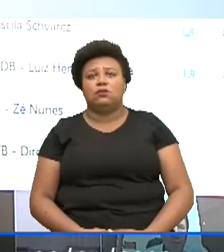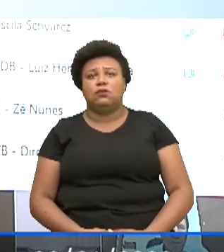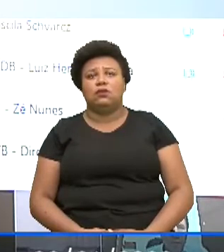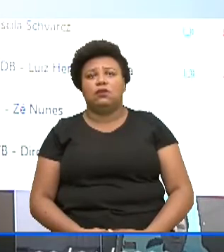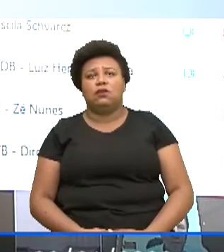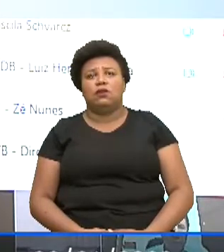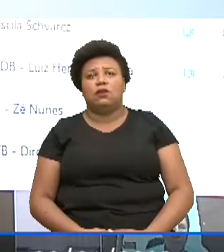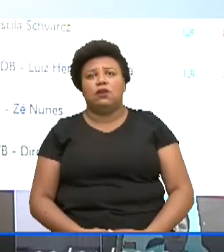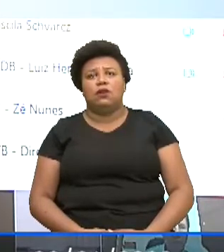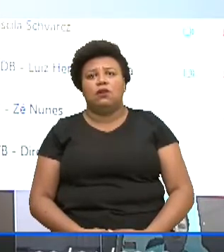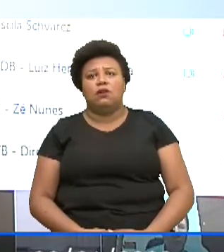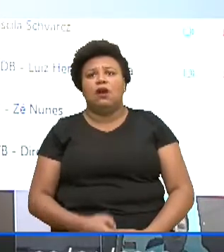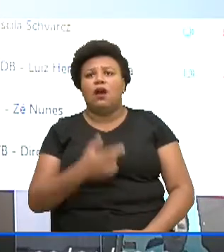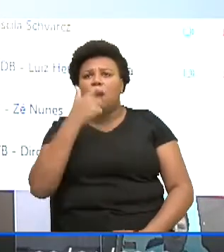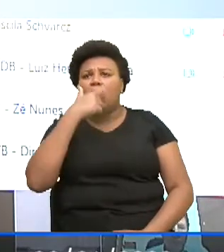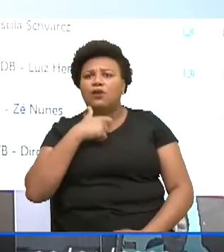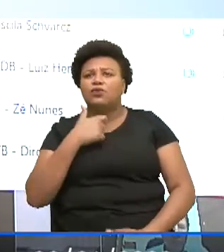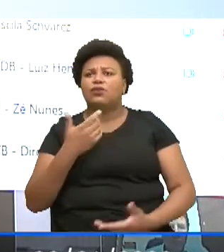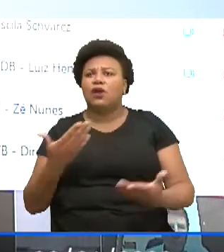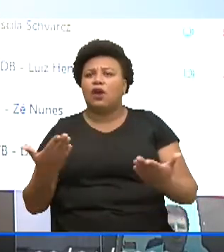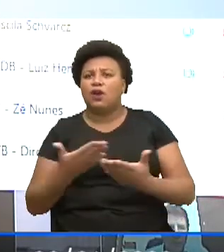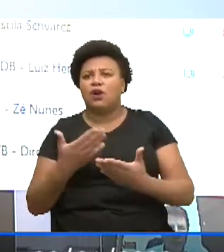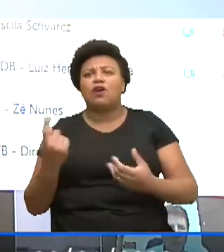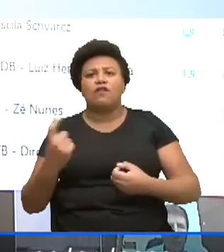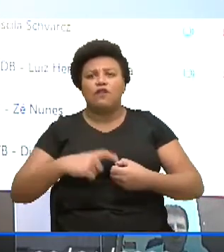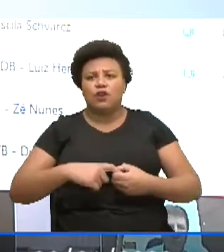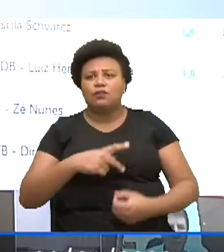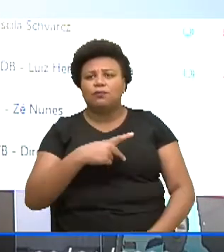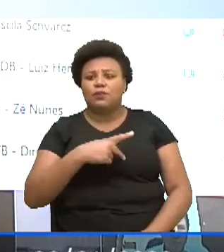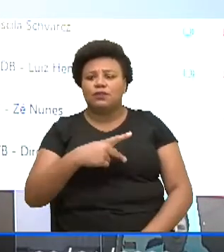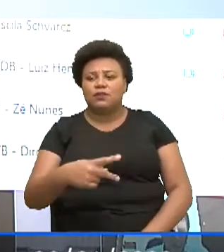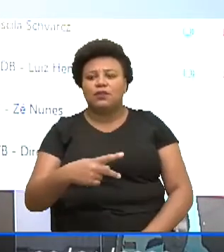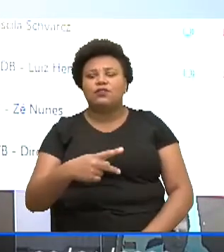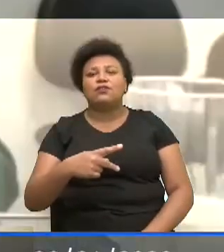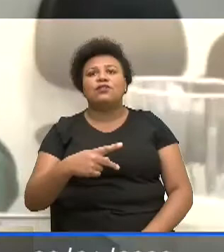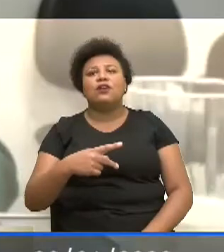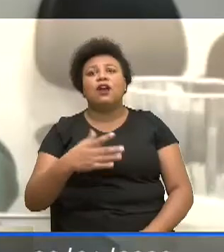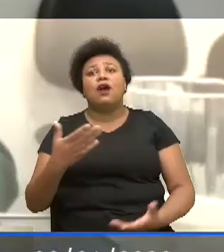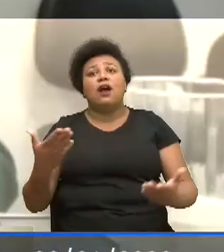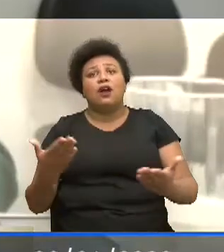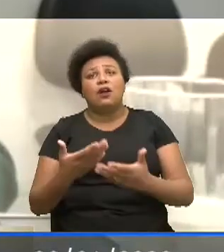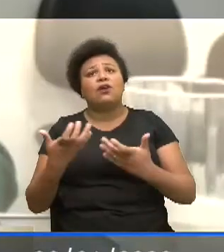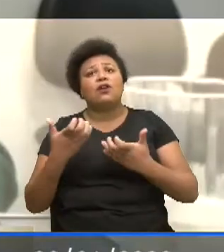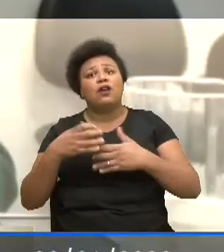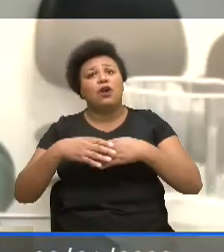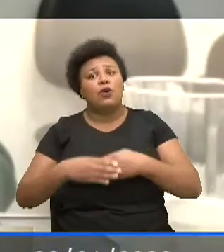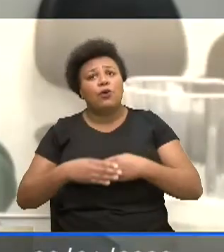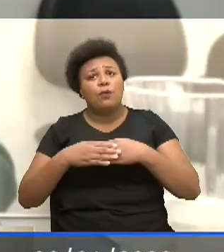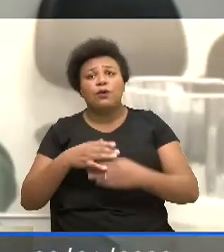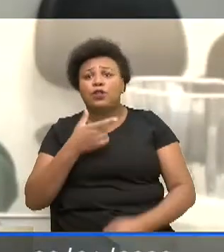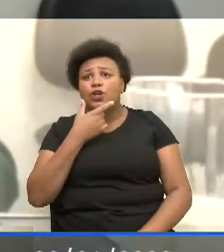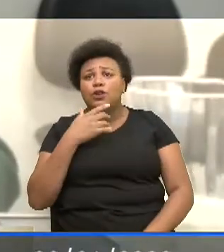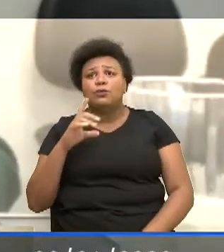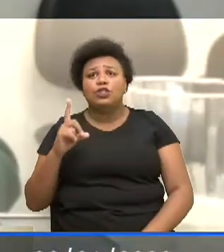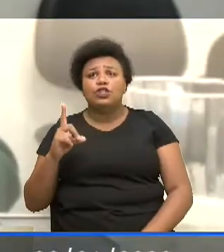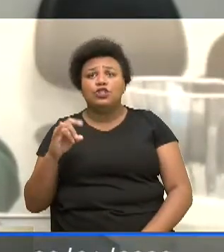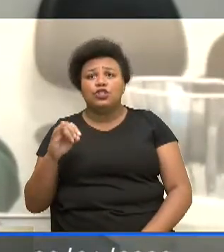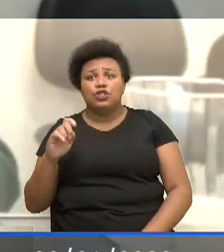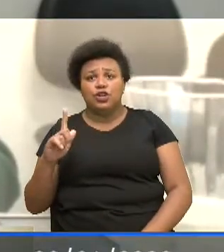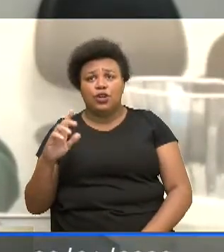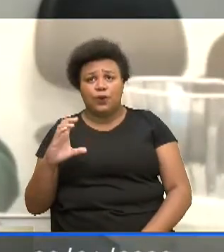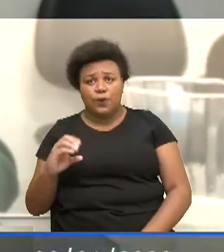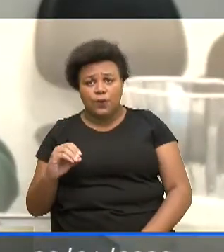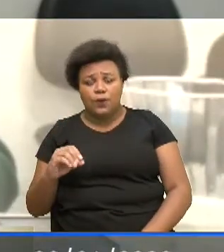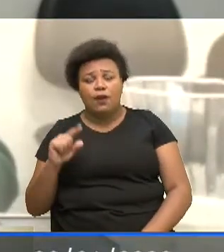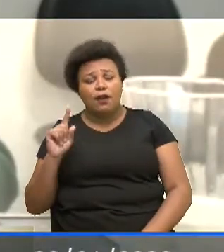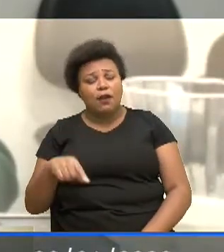Eu acho que agora eu devolvo a palavra para o presidente Nicola. Eu queria saudar o Diego Spindola,